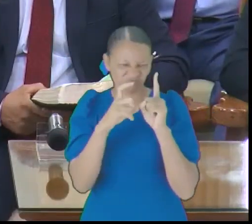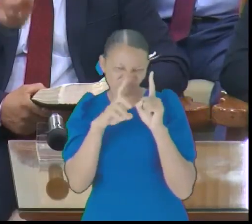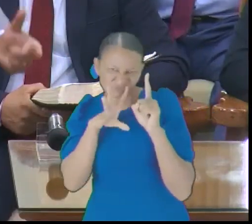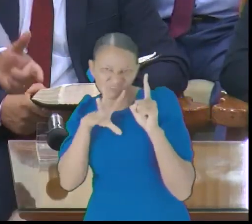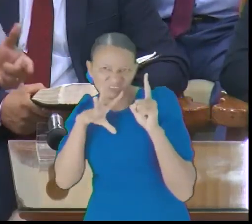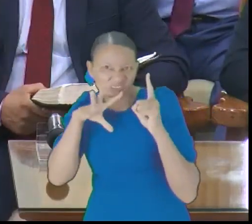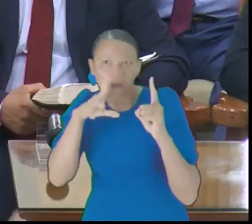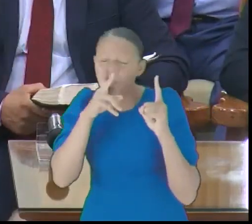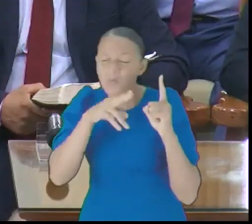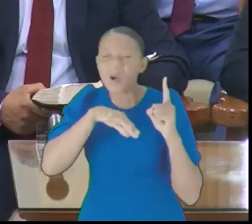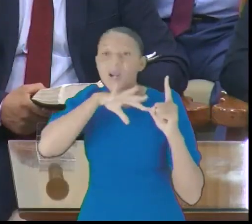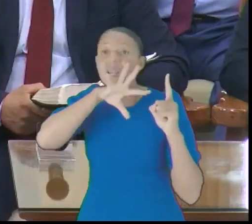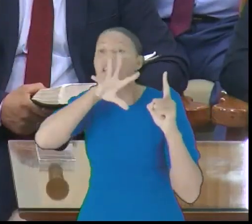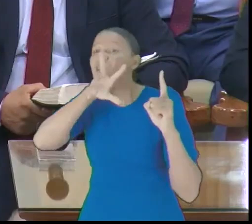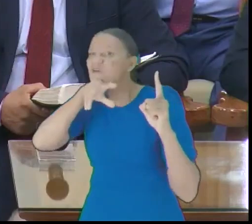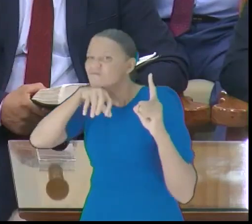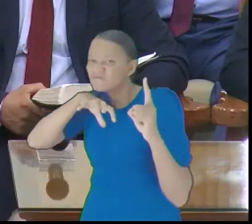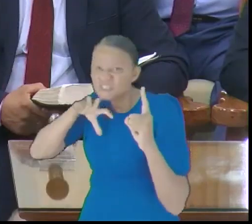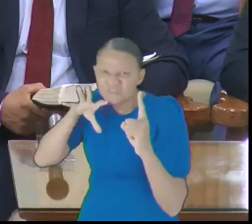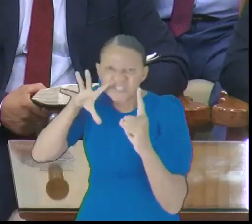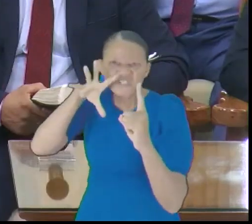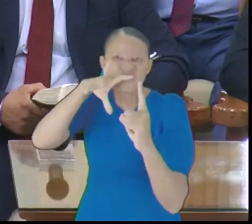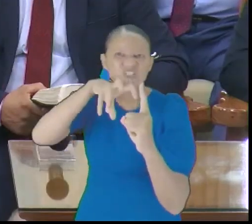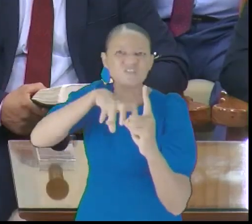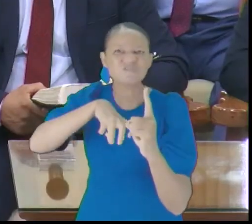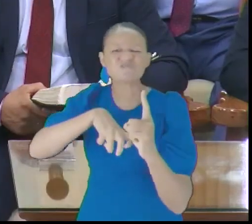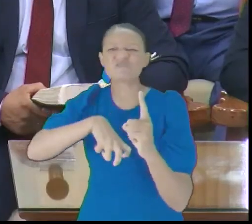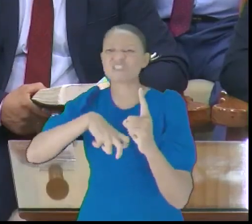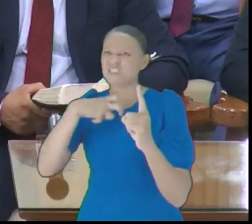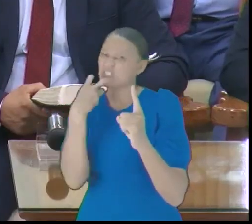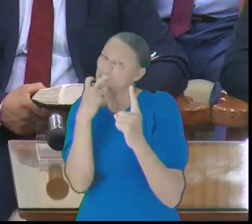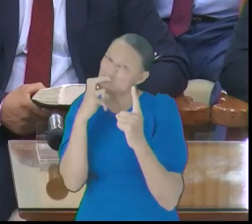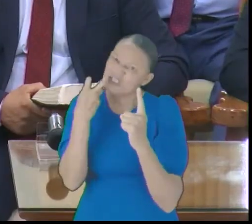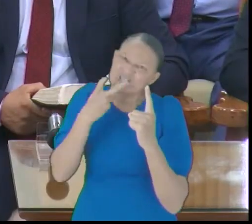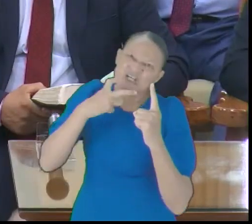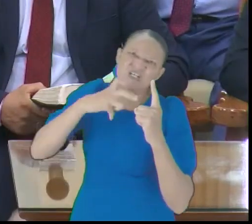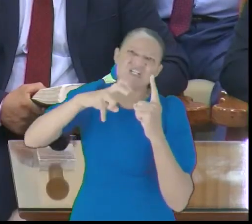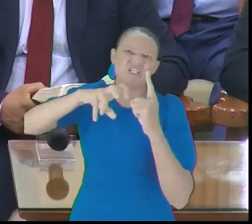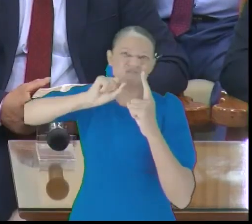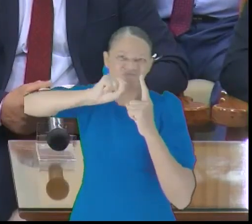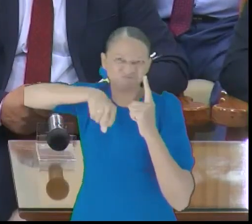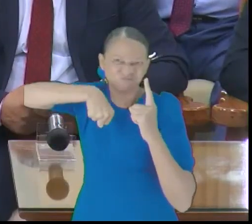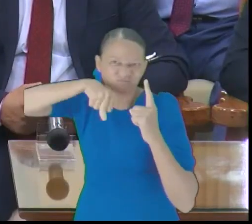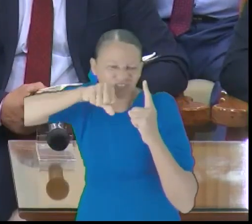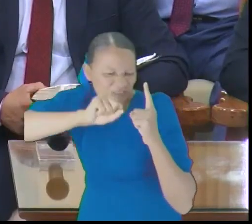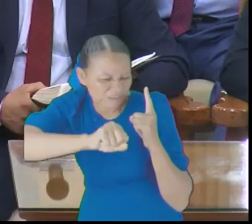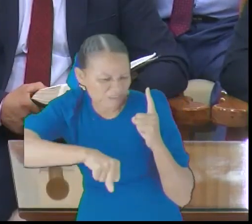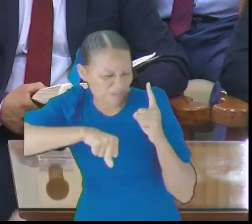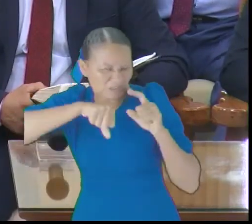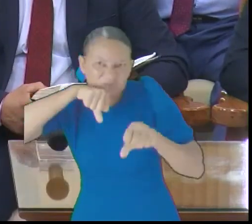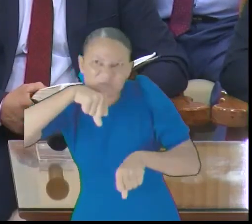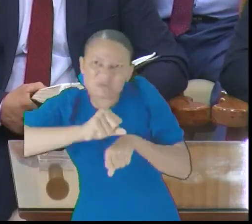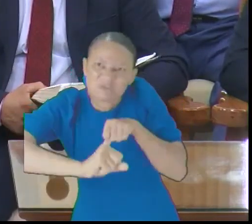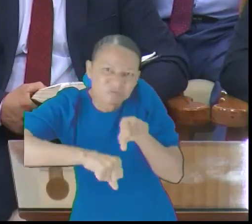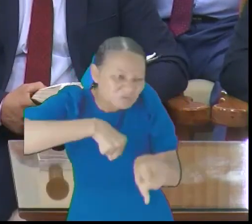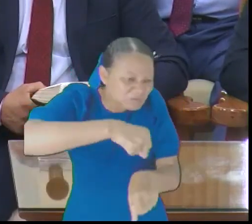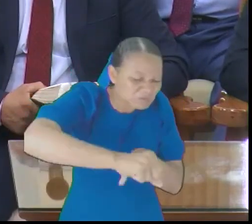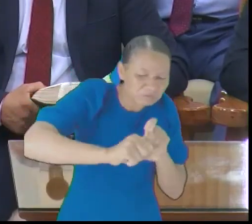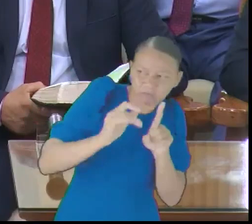bramando como leão. Bramando é gritando de raiva. E sabe